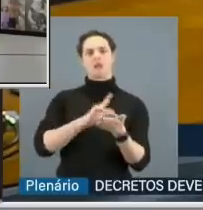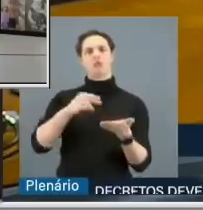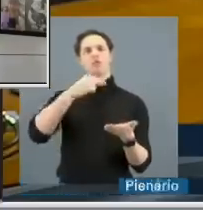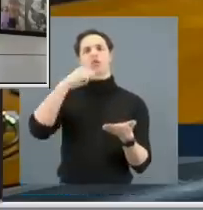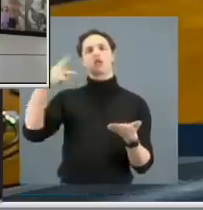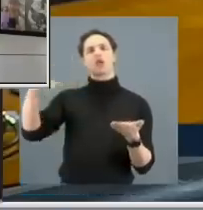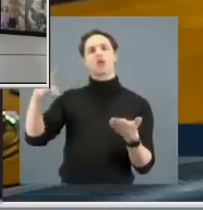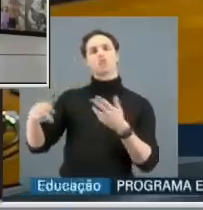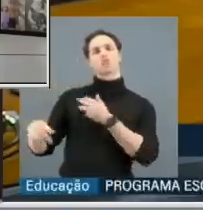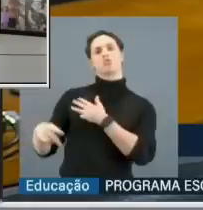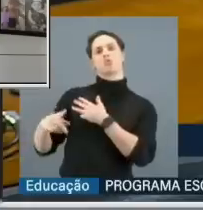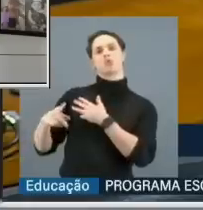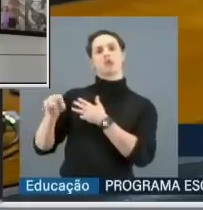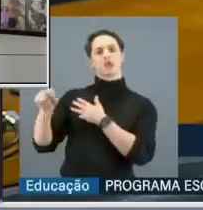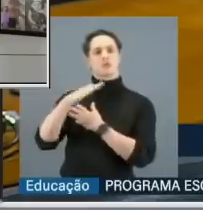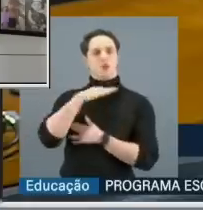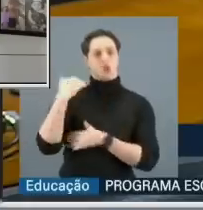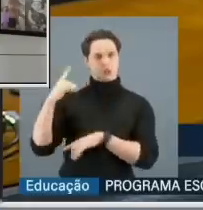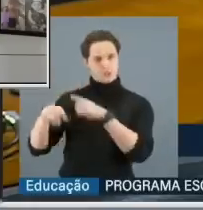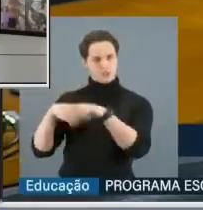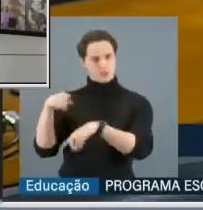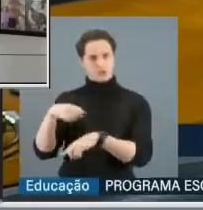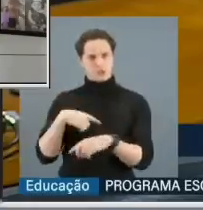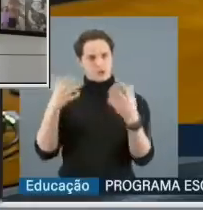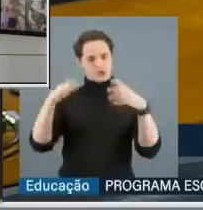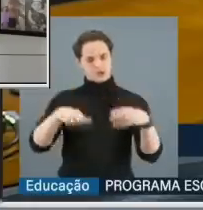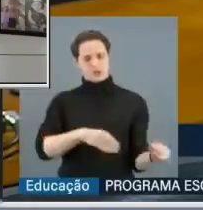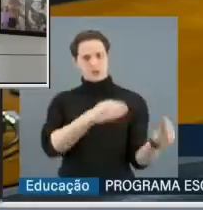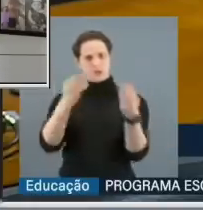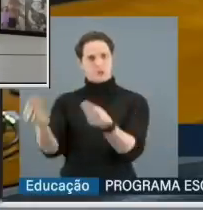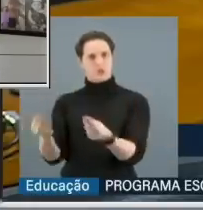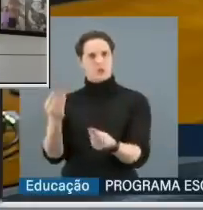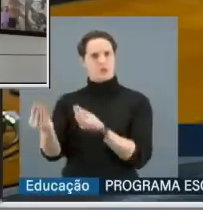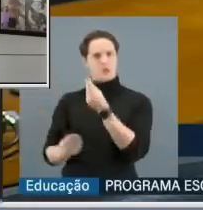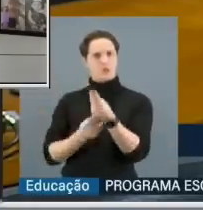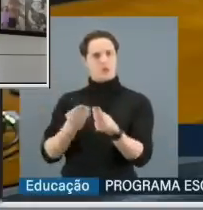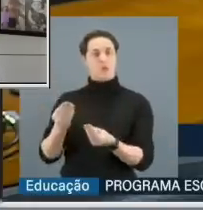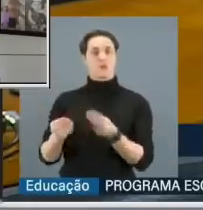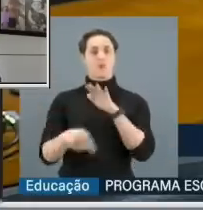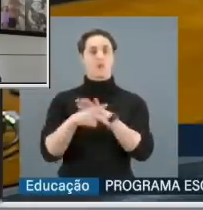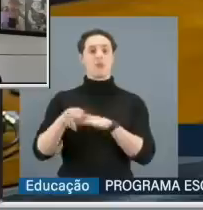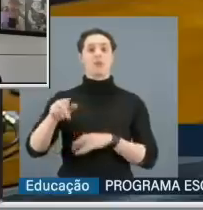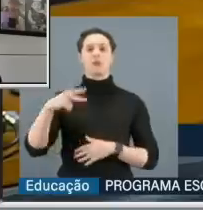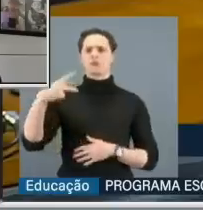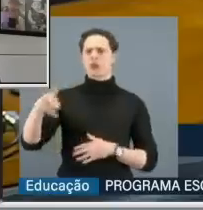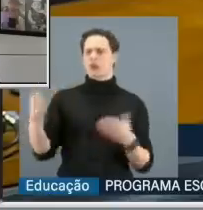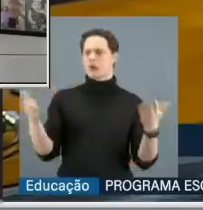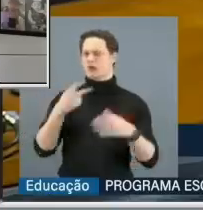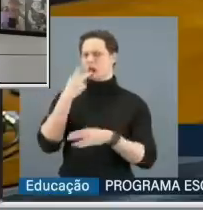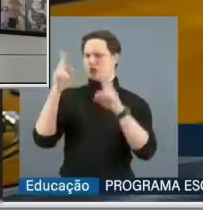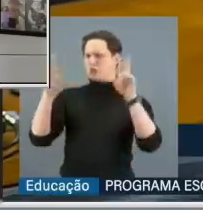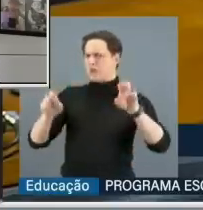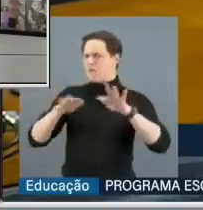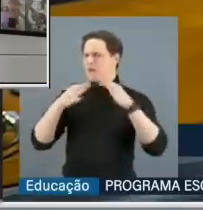tem que dizer a verdade, você tem que dizer a verdade, até que o personagem de Jack Nicholson